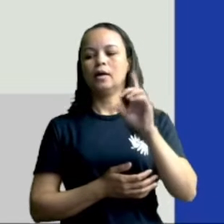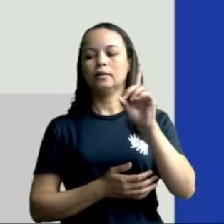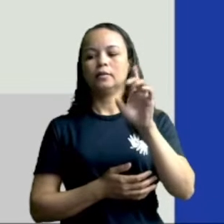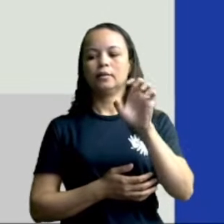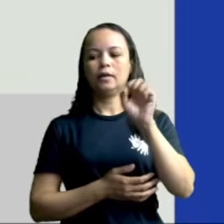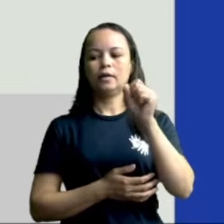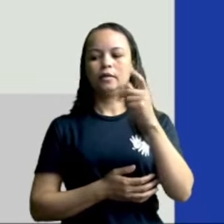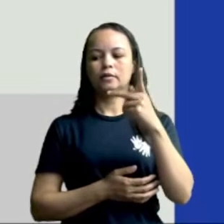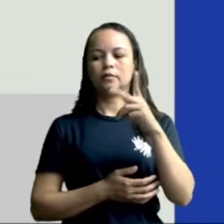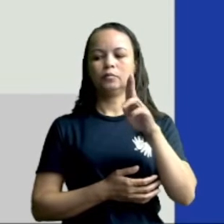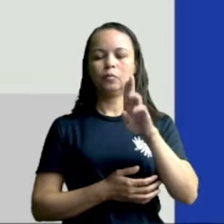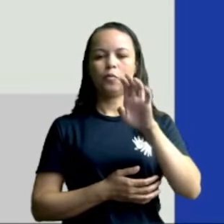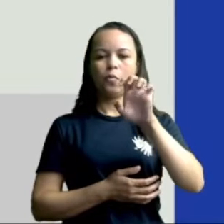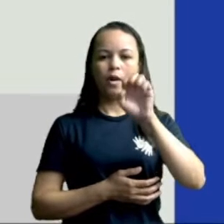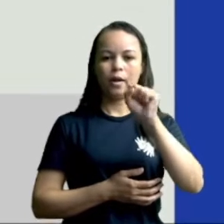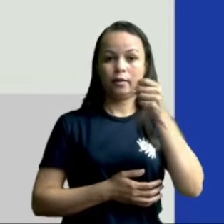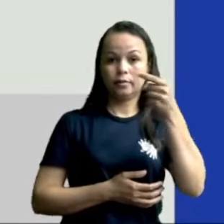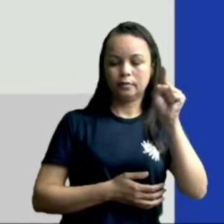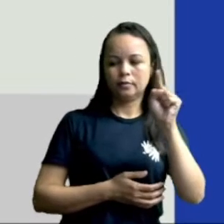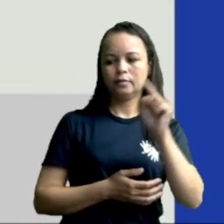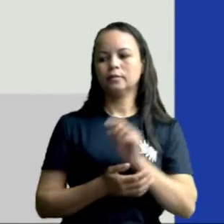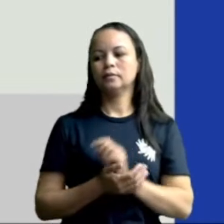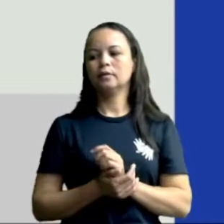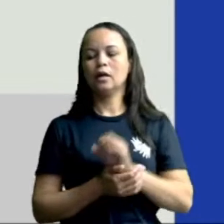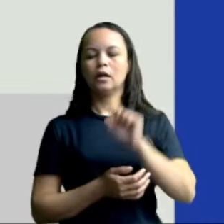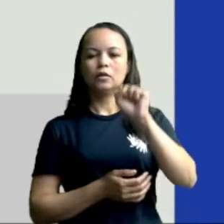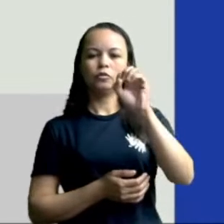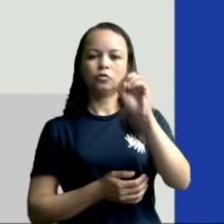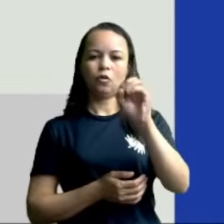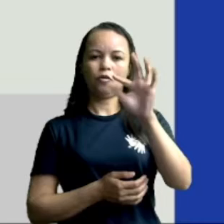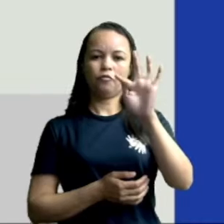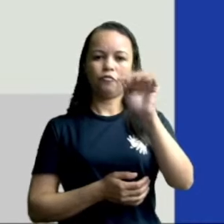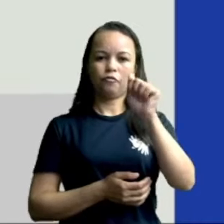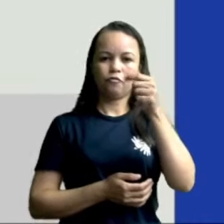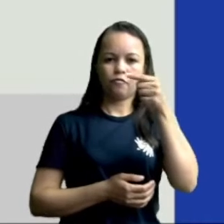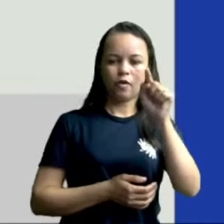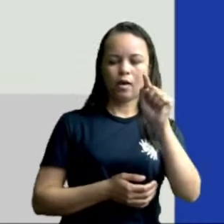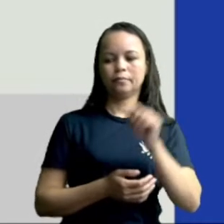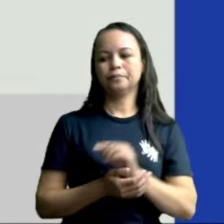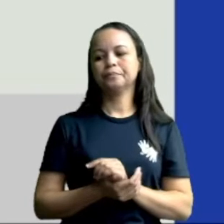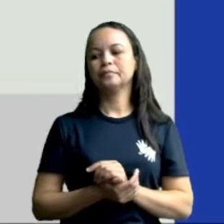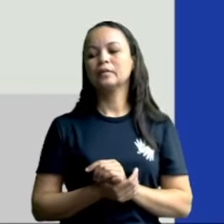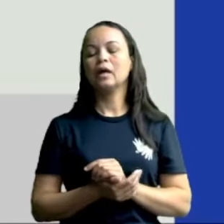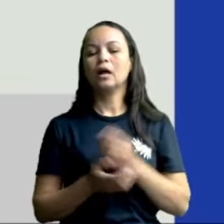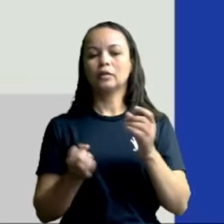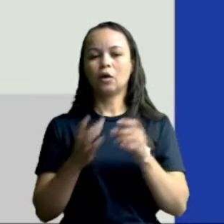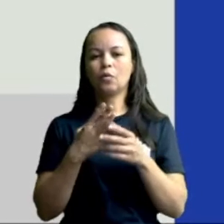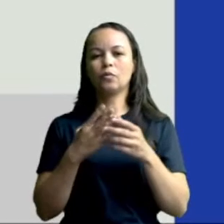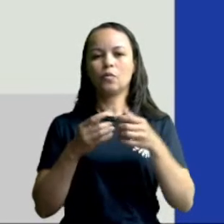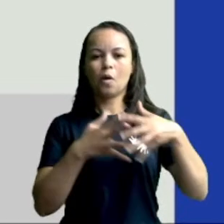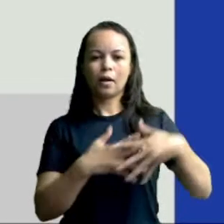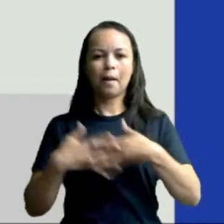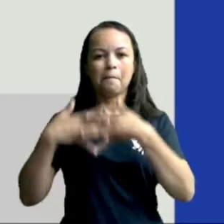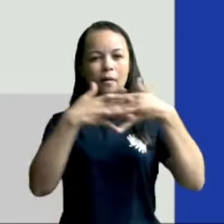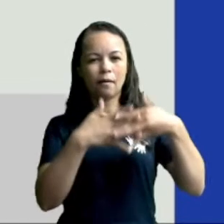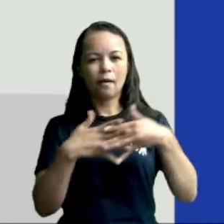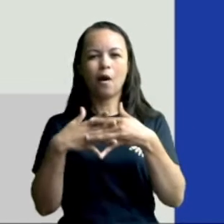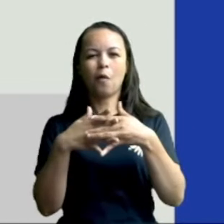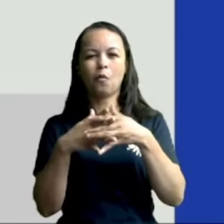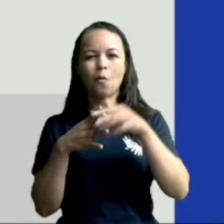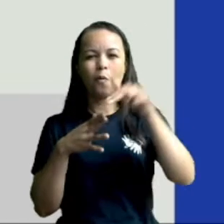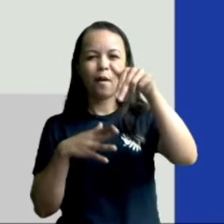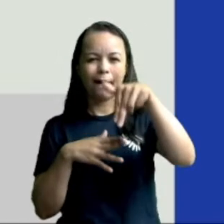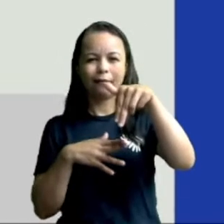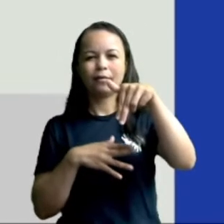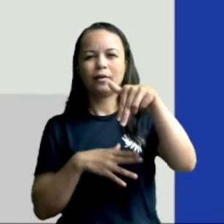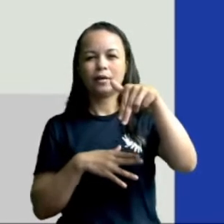aí a gente tem um exemplo de cada palavra. Caminhão, que termina com N, depois, que termina com S, e sofá,